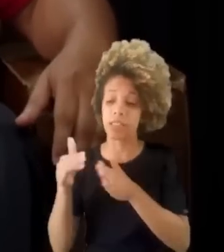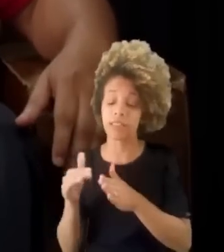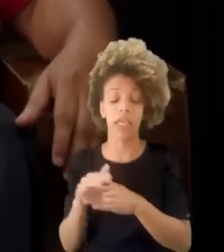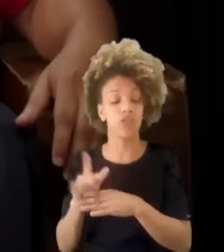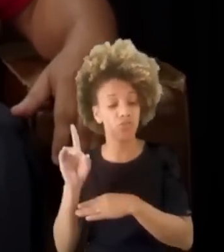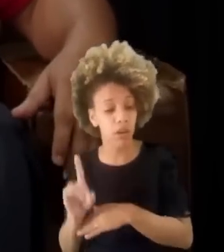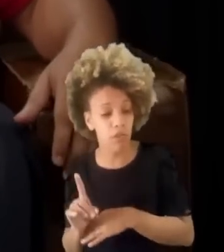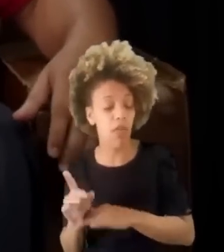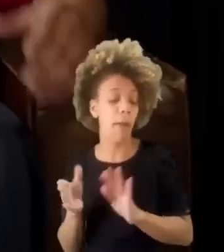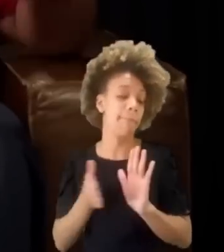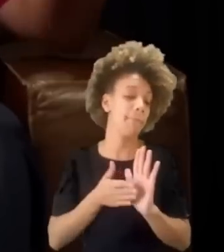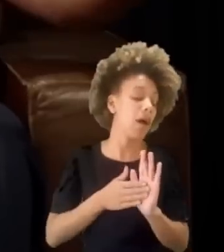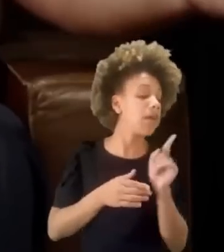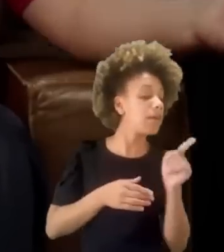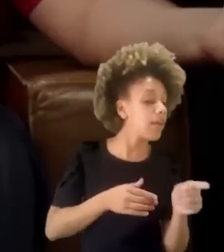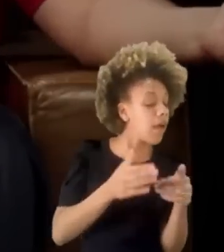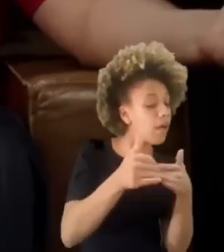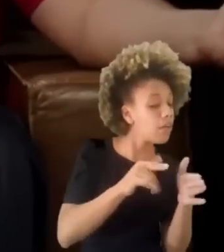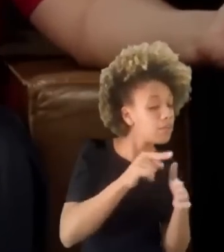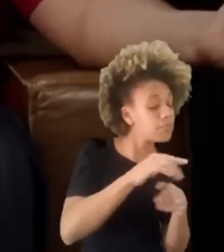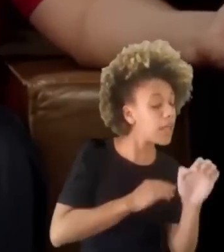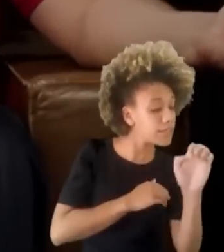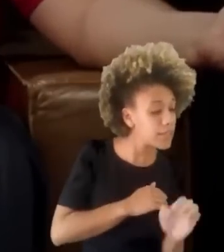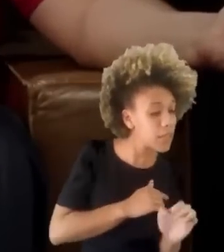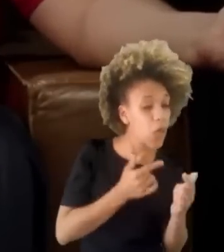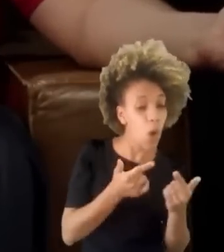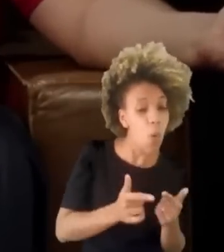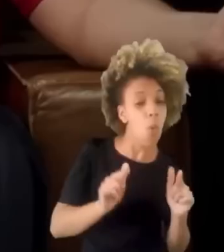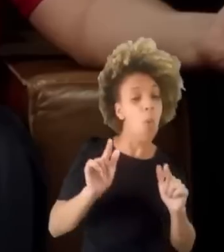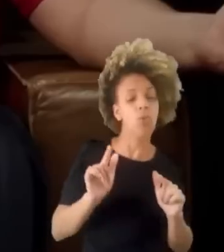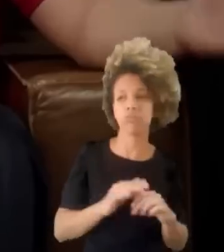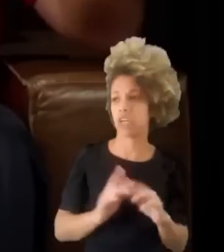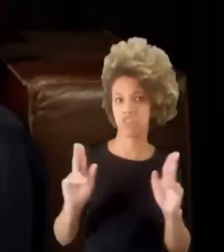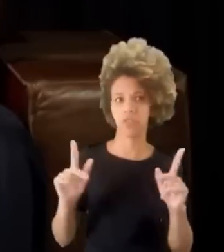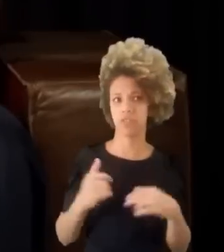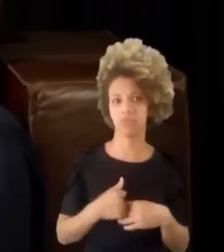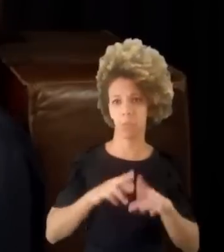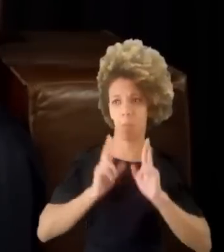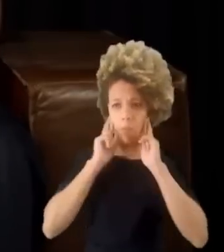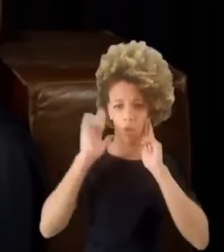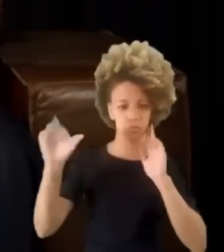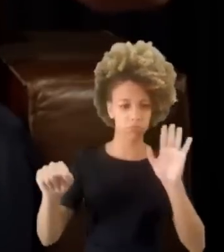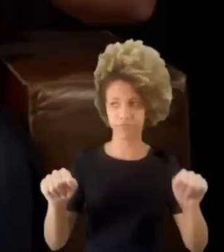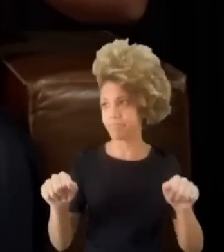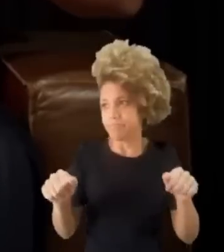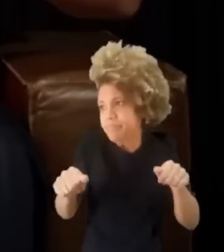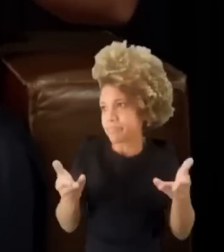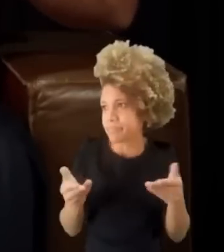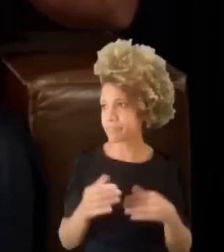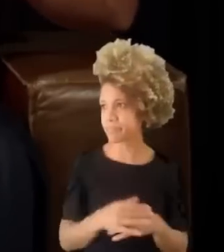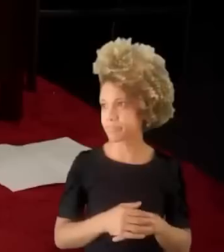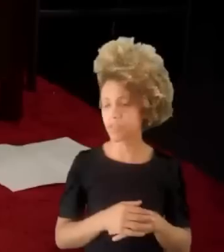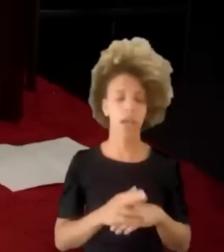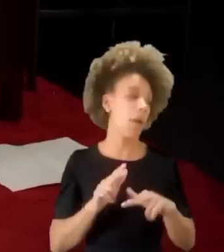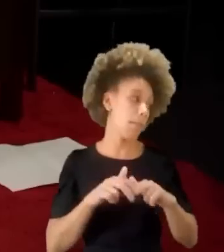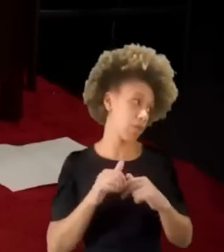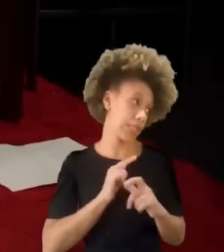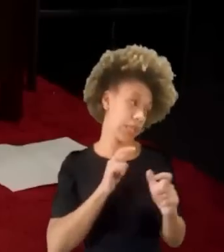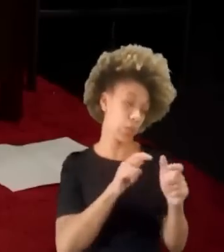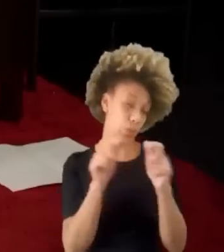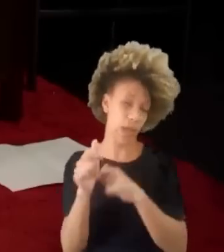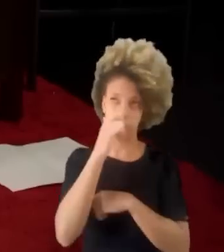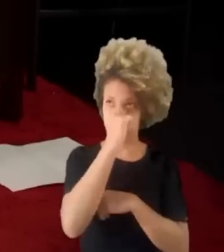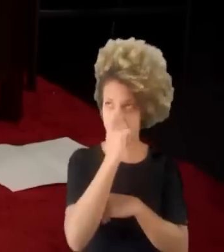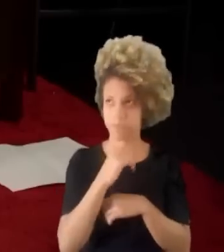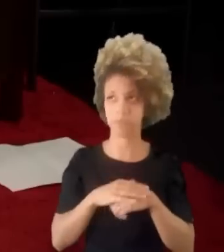cesta básica da direita tem uma ideologia e a cesta básica da esquerda tem uma outra ideologia o cara tapa os ouvidos e pega as duas mano entendeu Por isso que tem muito lugar